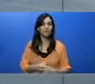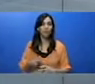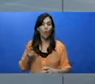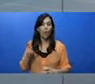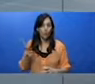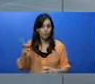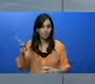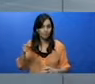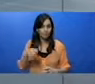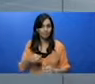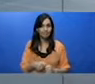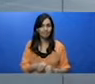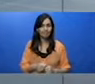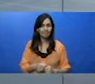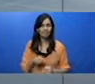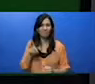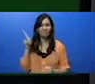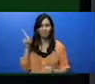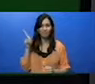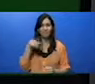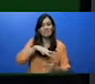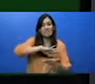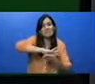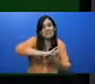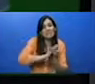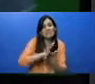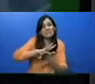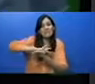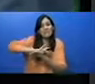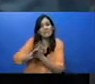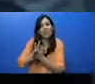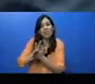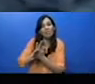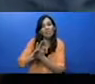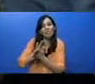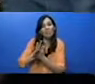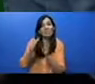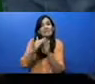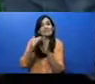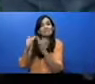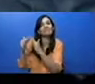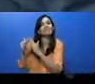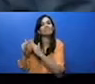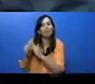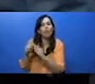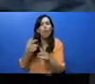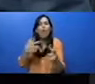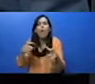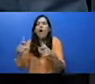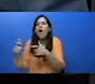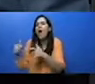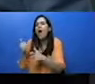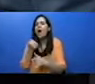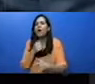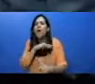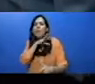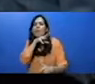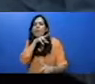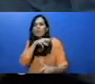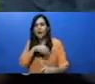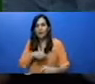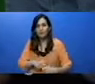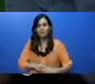Continuando ainda. A destruição dos habitats, tá? O que isso acontece? Os ambientes